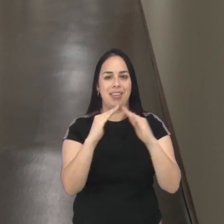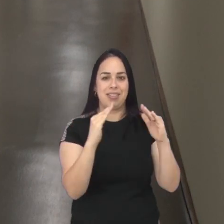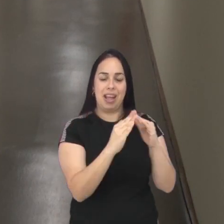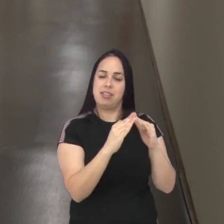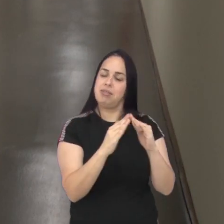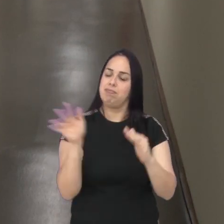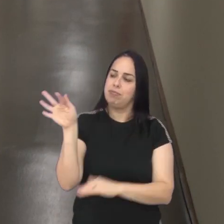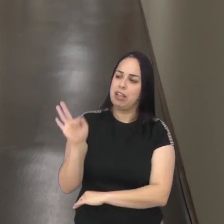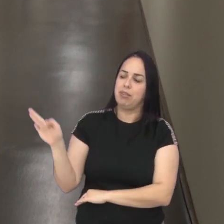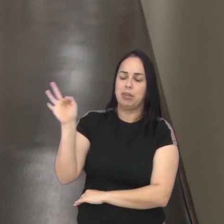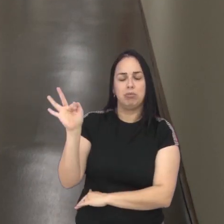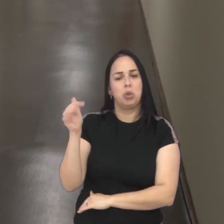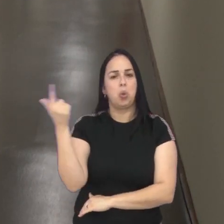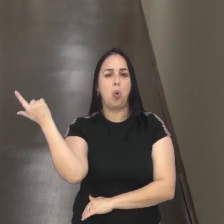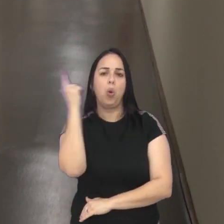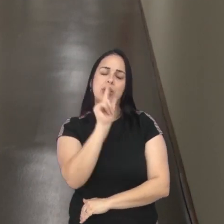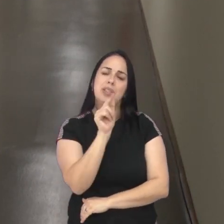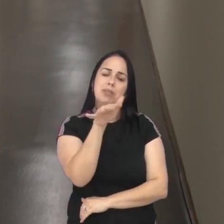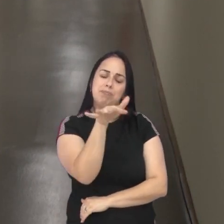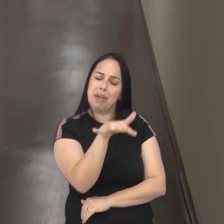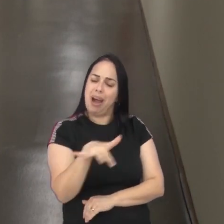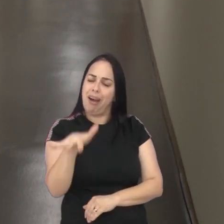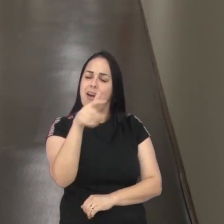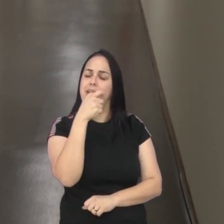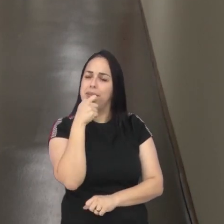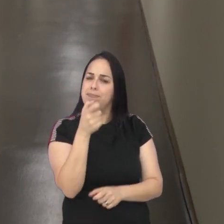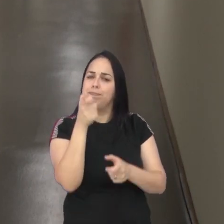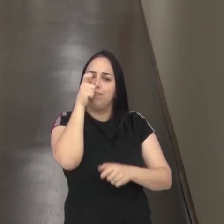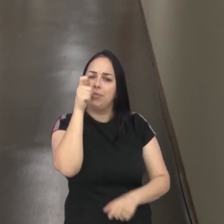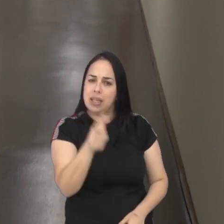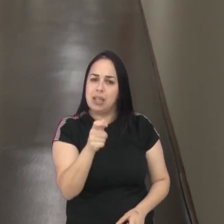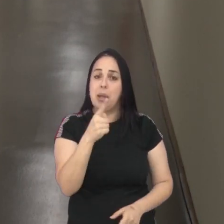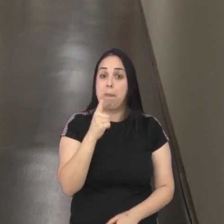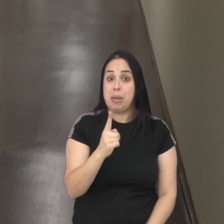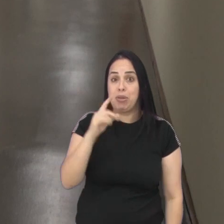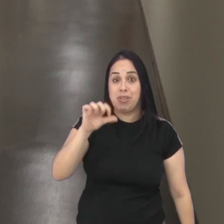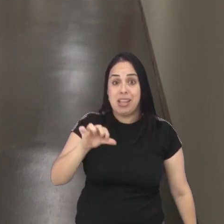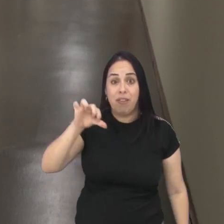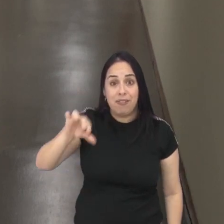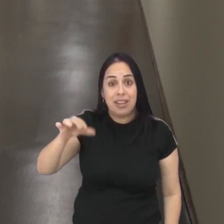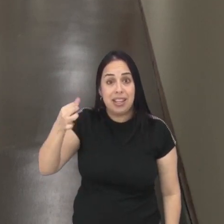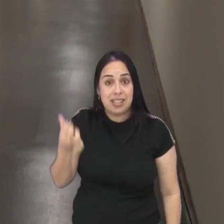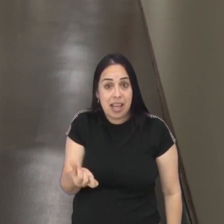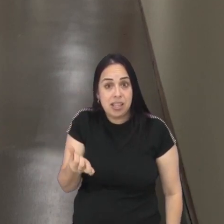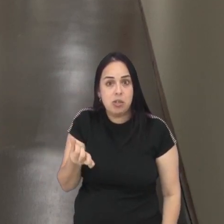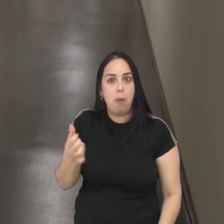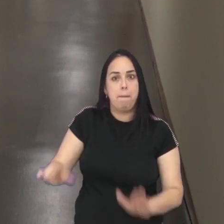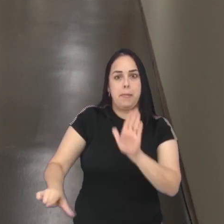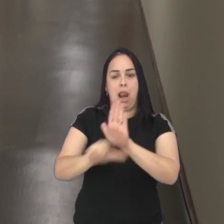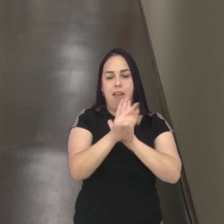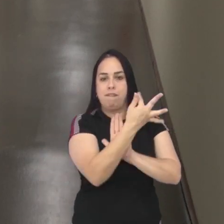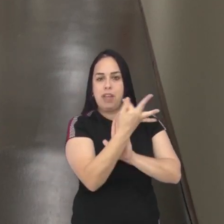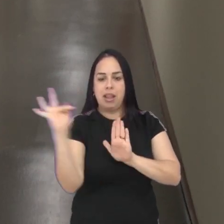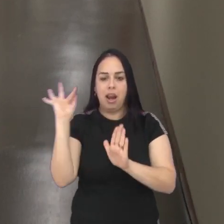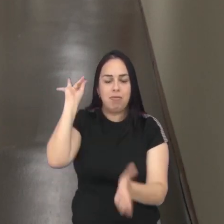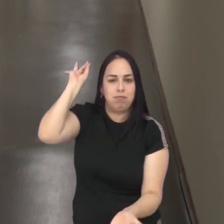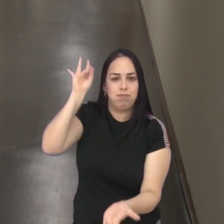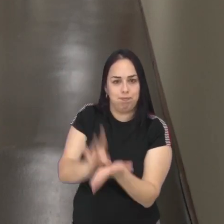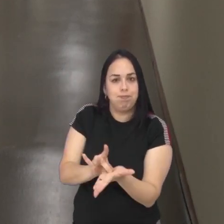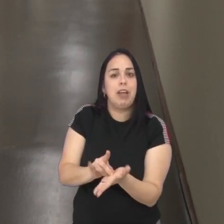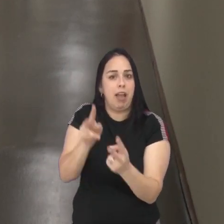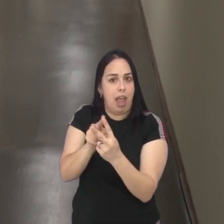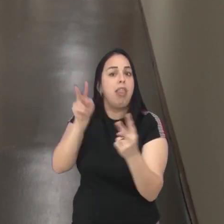as instituições de ensino encontraram um novo mercado. Em 1996, uma lei federal